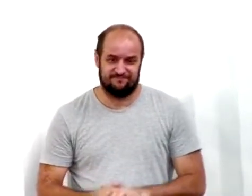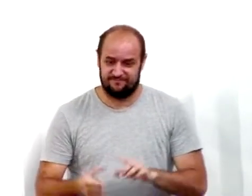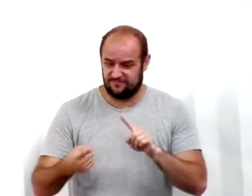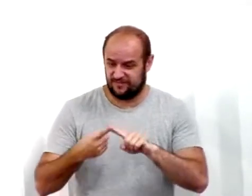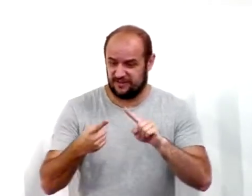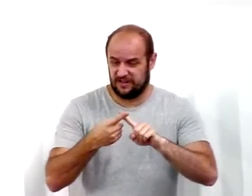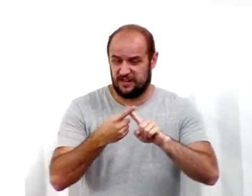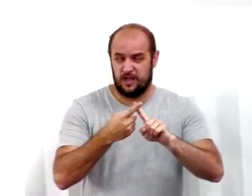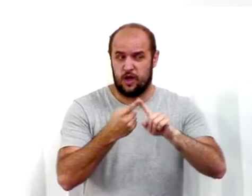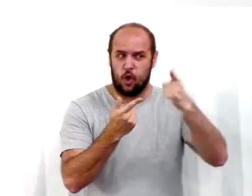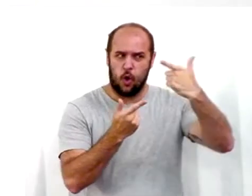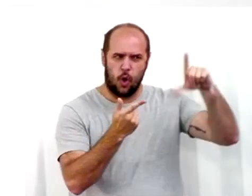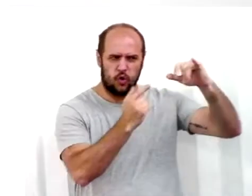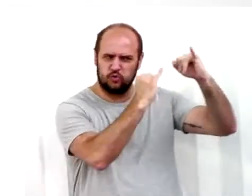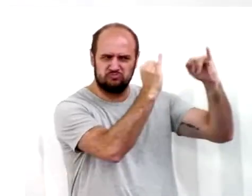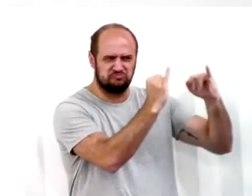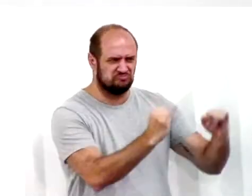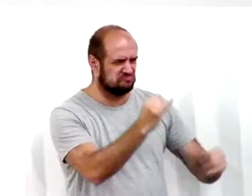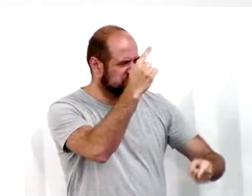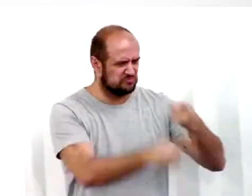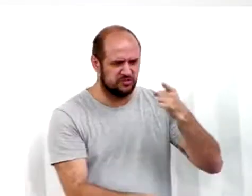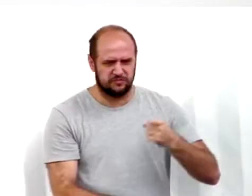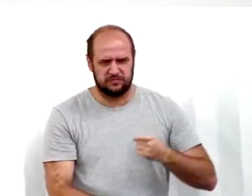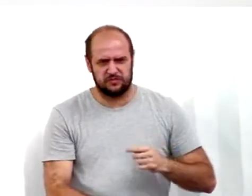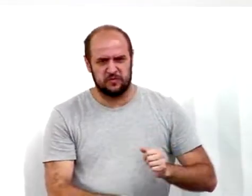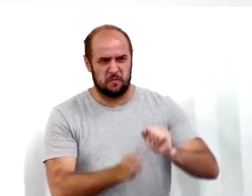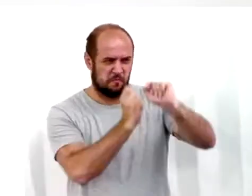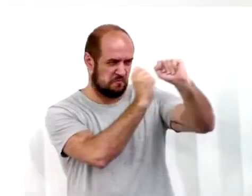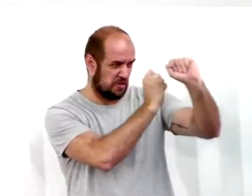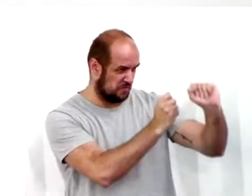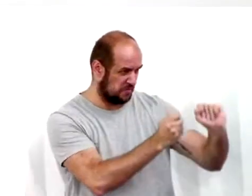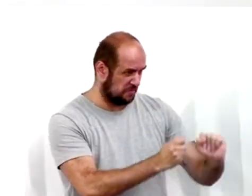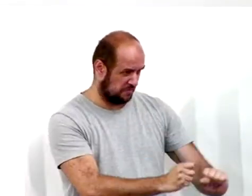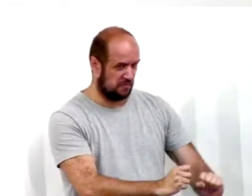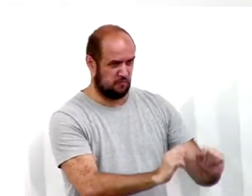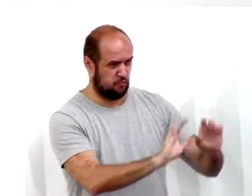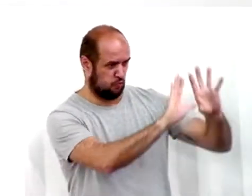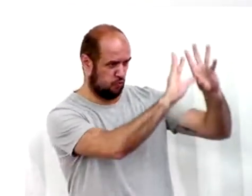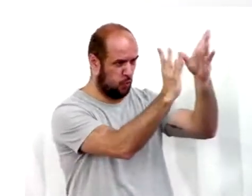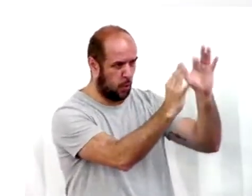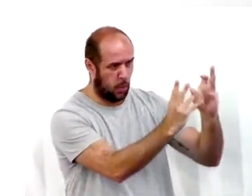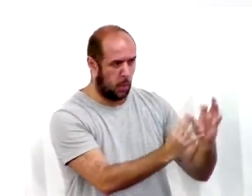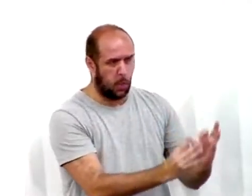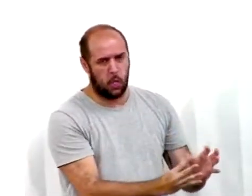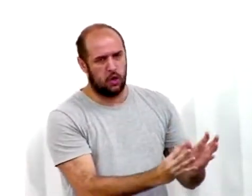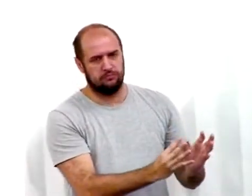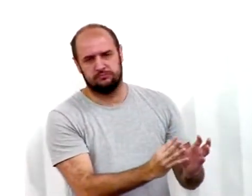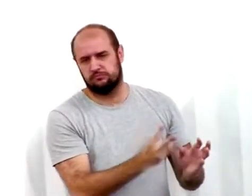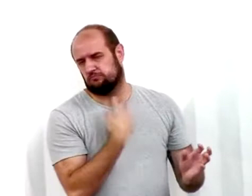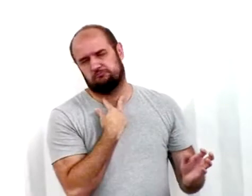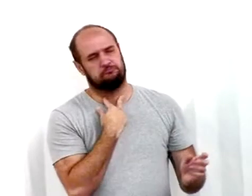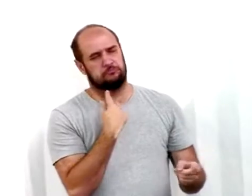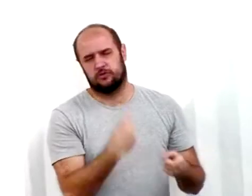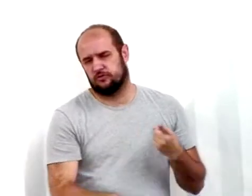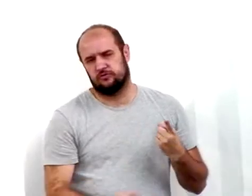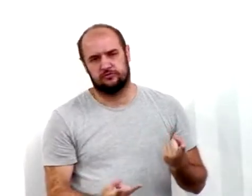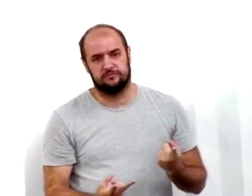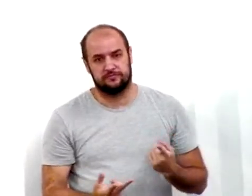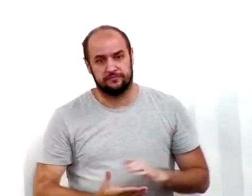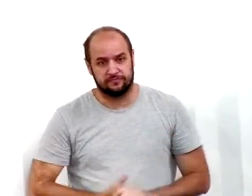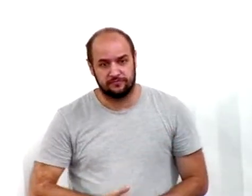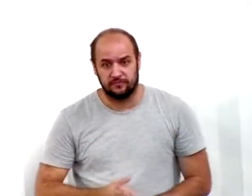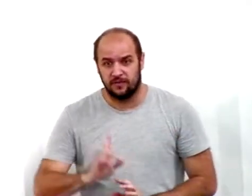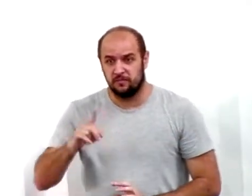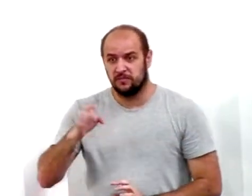outros deuses diante de mim, não façam para vocês imagem de escultura. O profeta Ezequiel, no